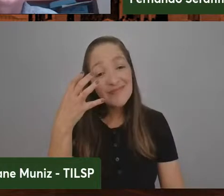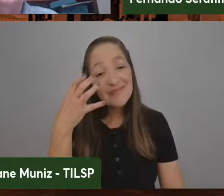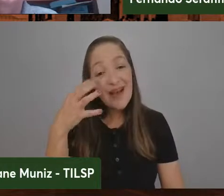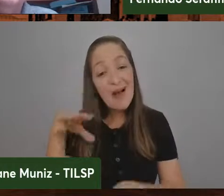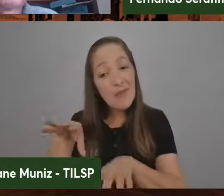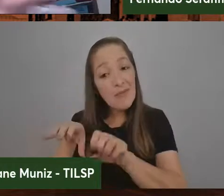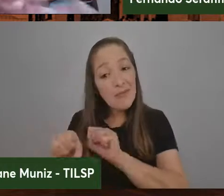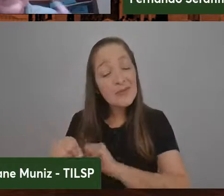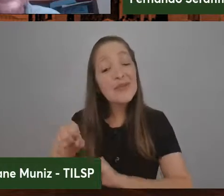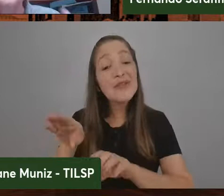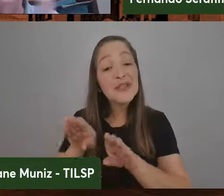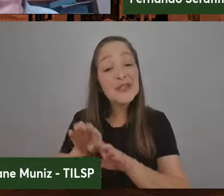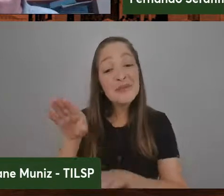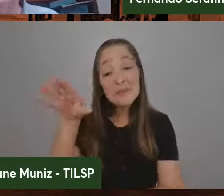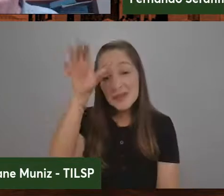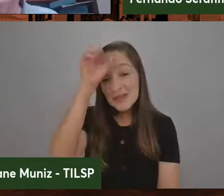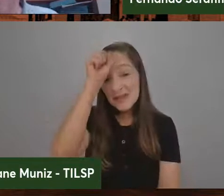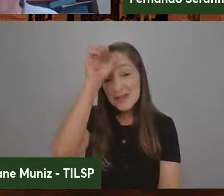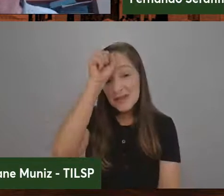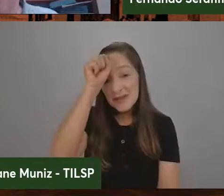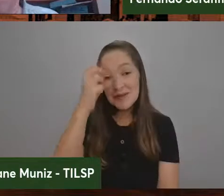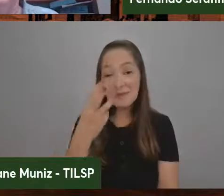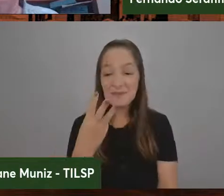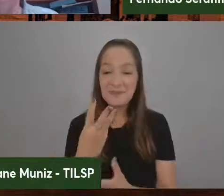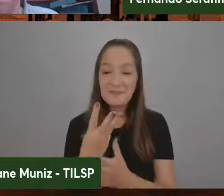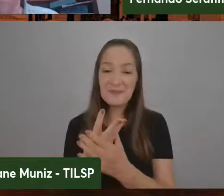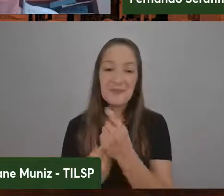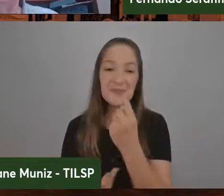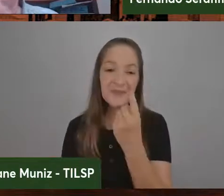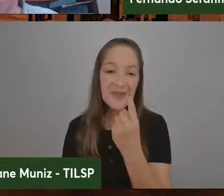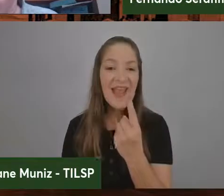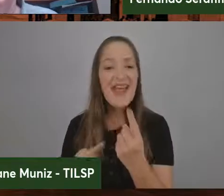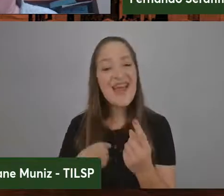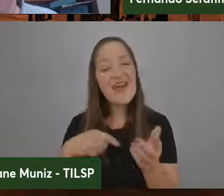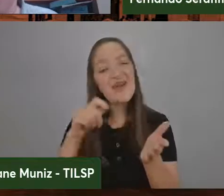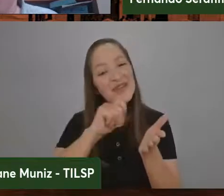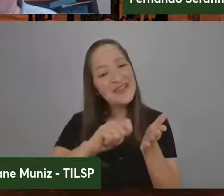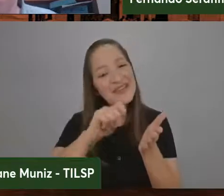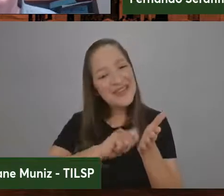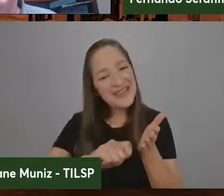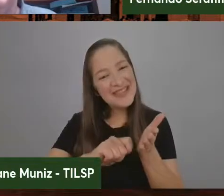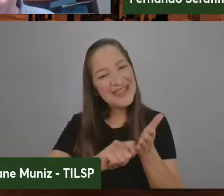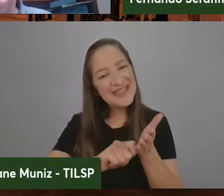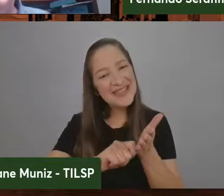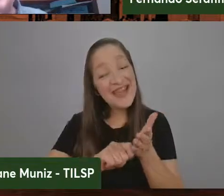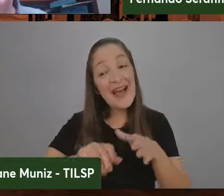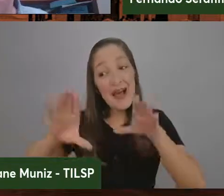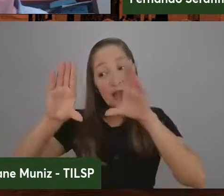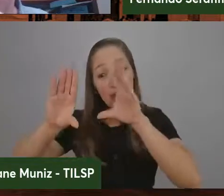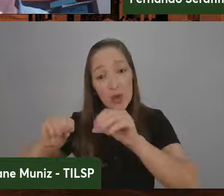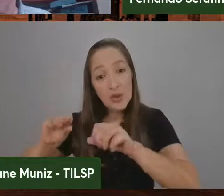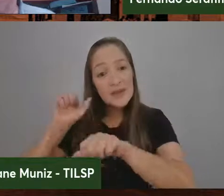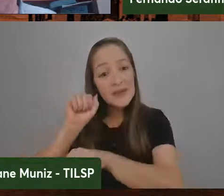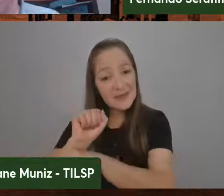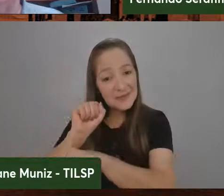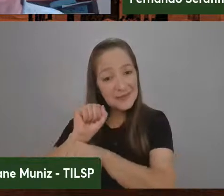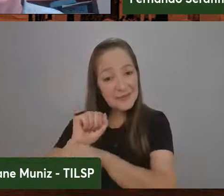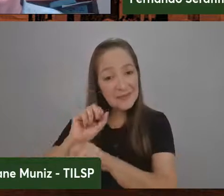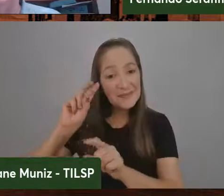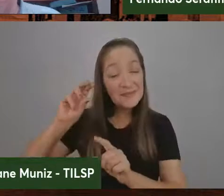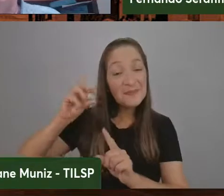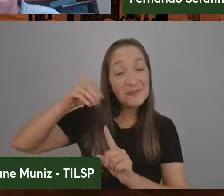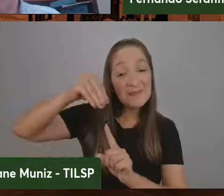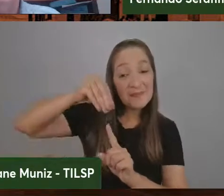aprendizagem da trilogia que eu estou escrevendo, da Noite da Espera e do Ponto de Fuga. Uhum. É exatamente isso que você